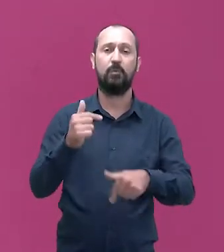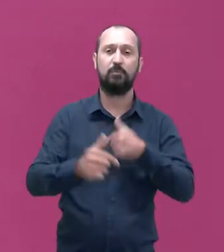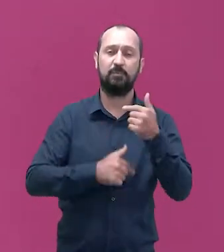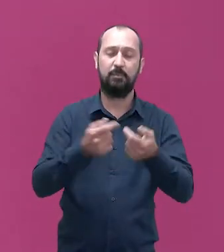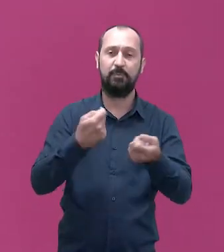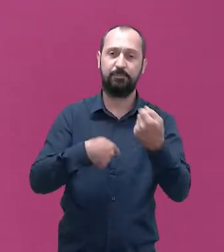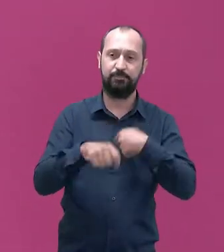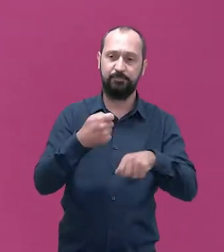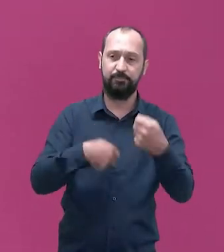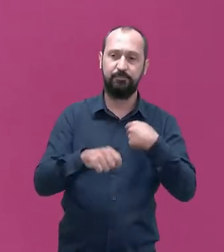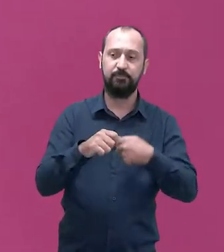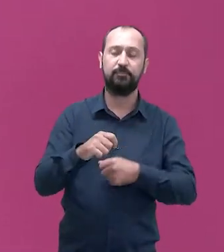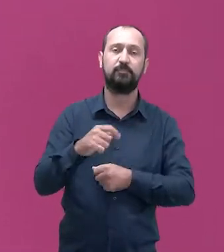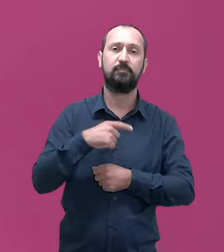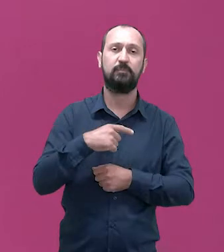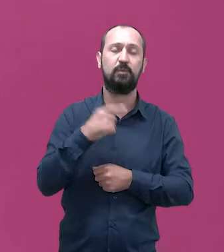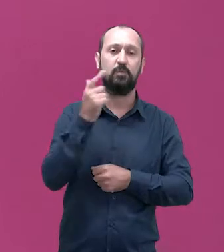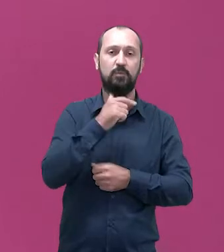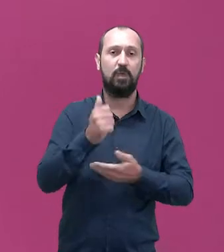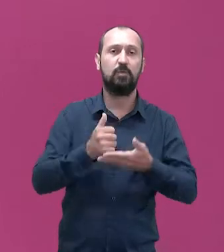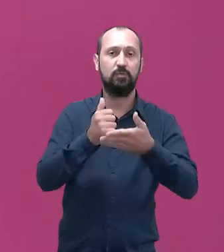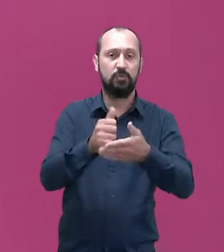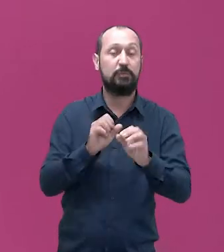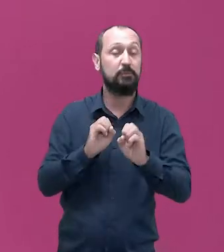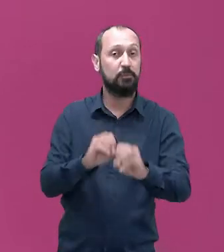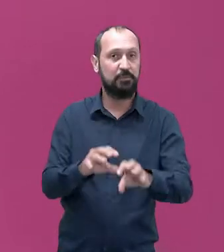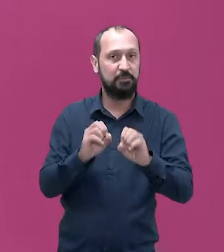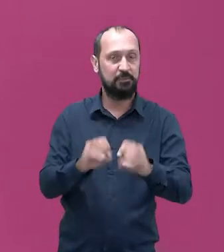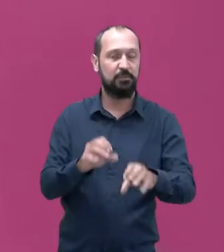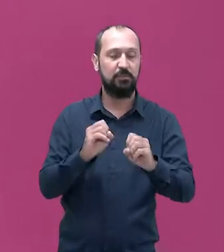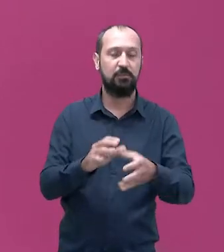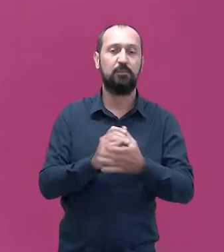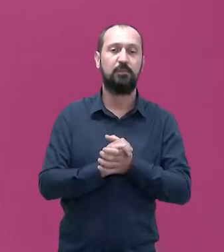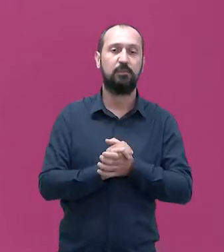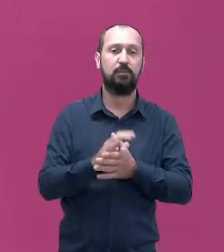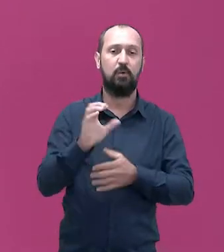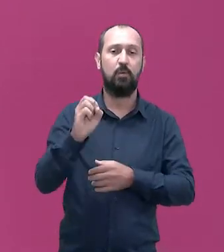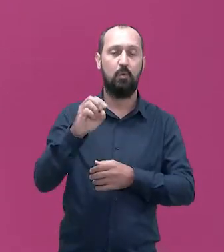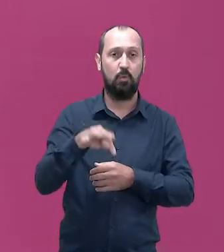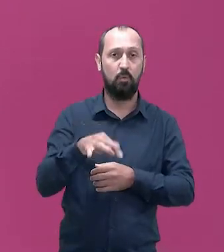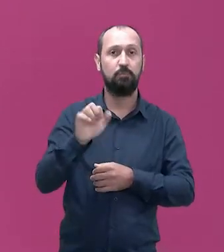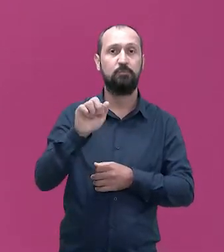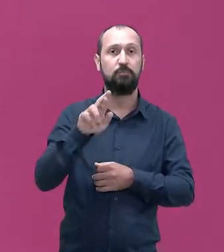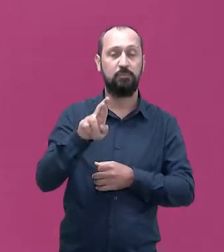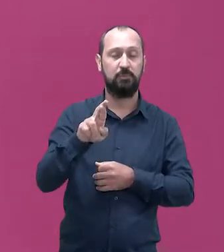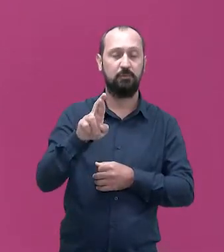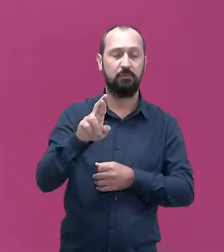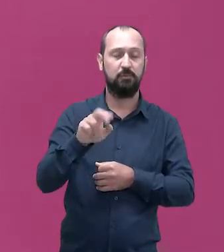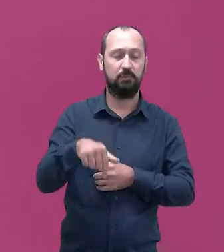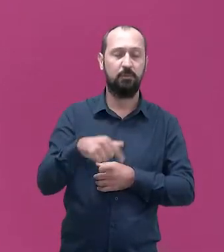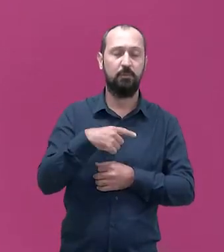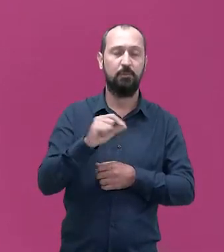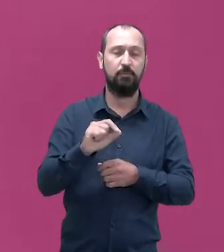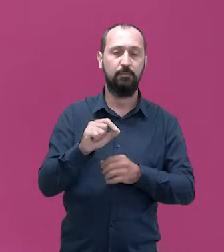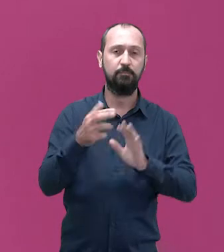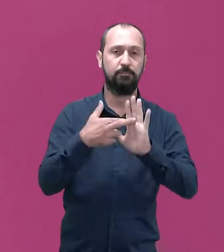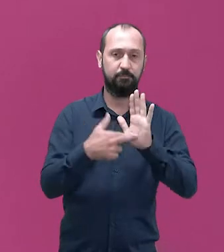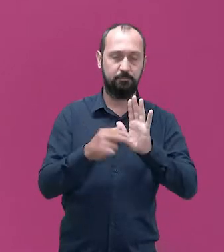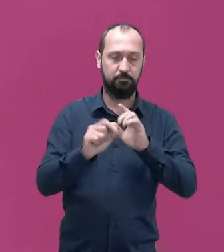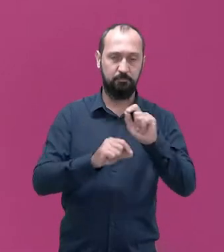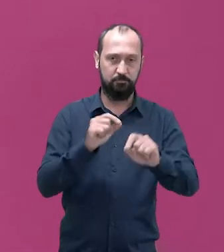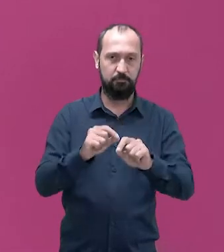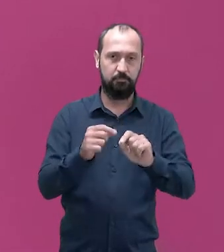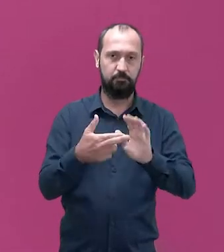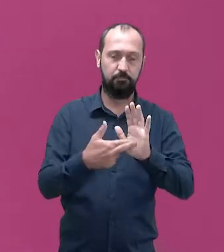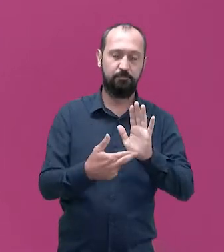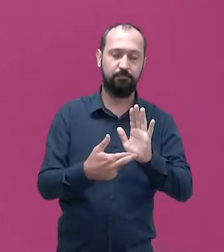serviço burocrático, onde a gente auxilia no ensinamento. O CONTRAN, ela abriu uma nova normativa. O que